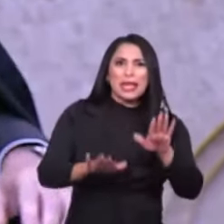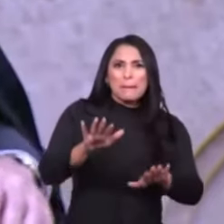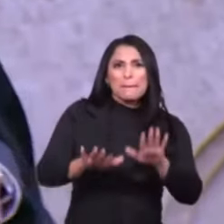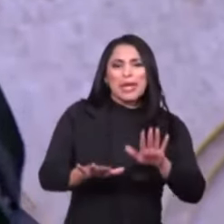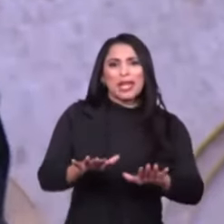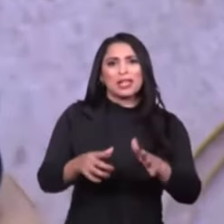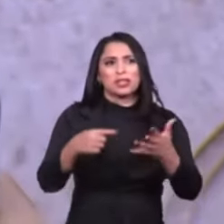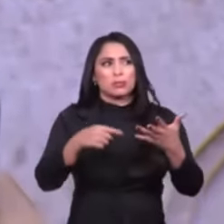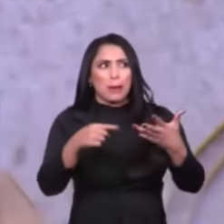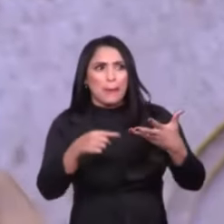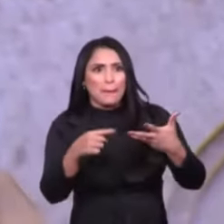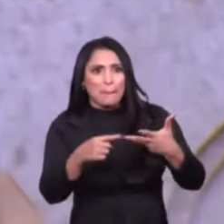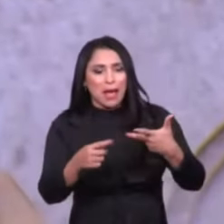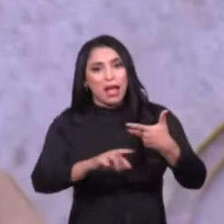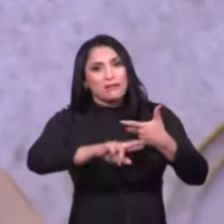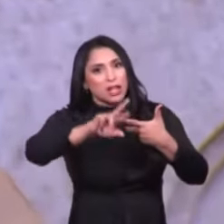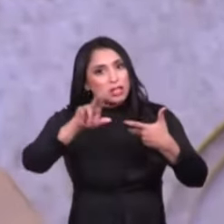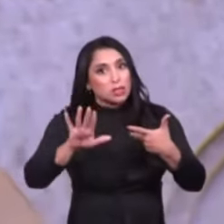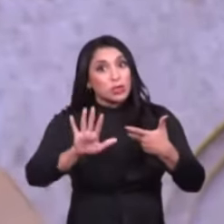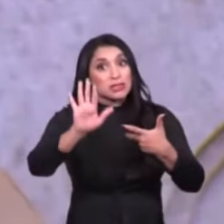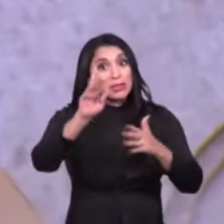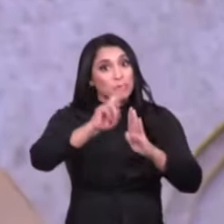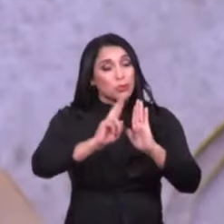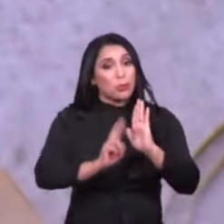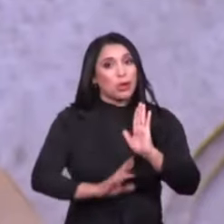concretas, mas que, como regra geral,